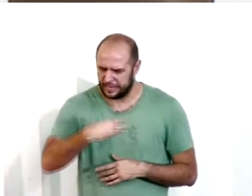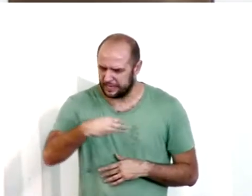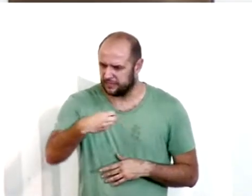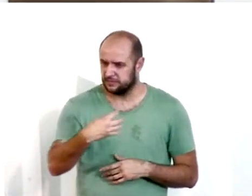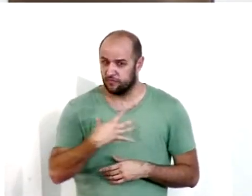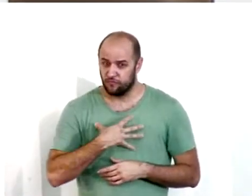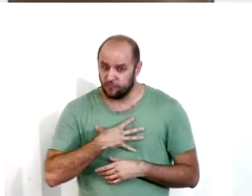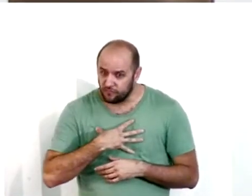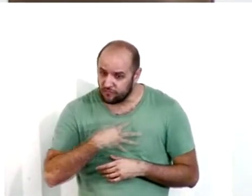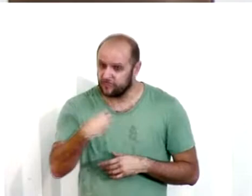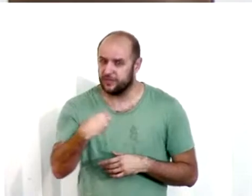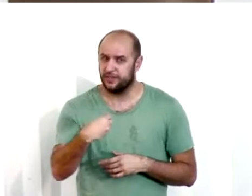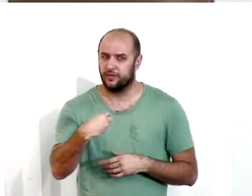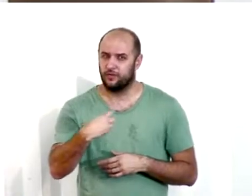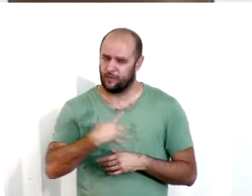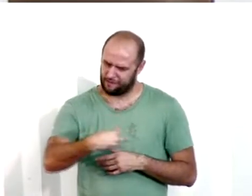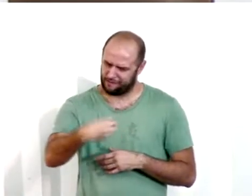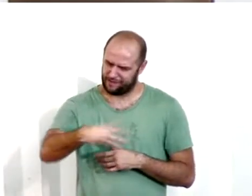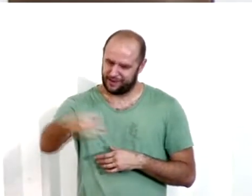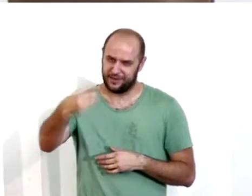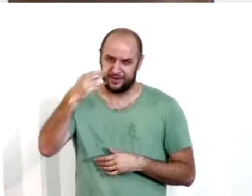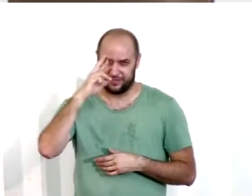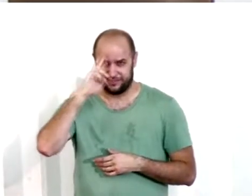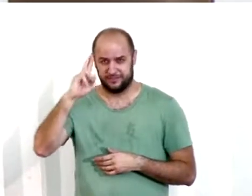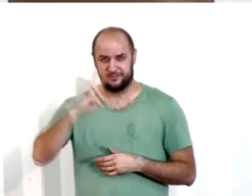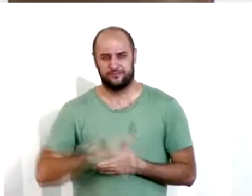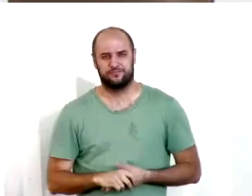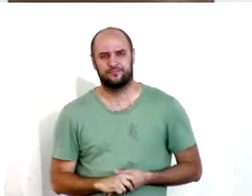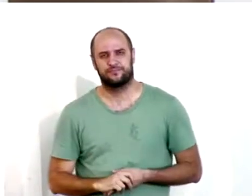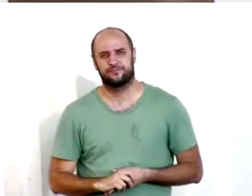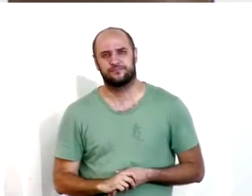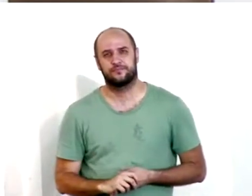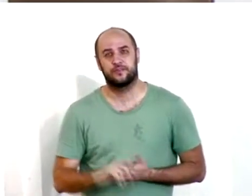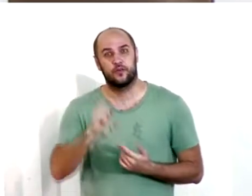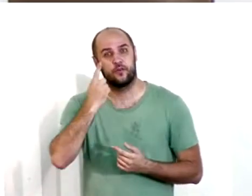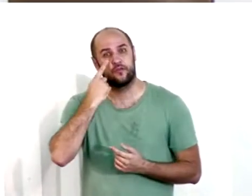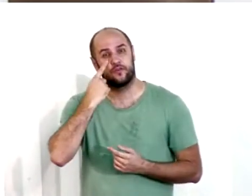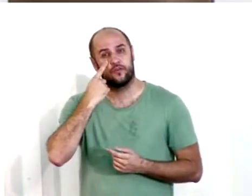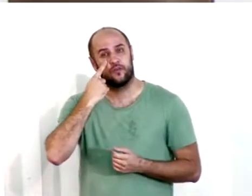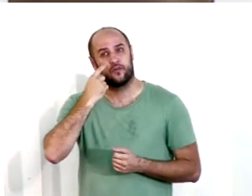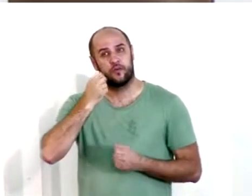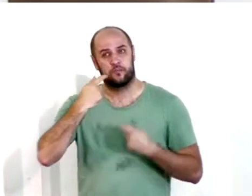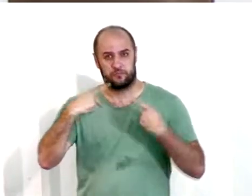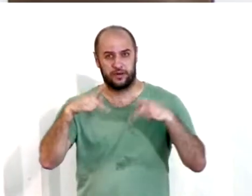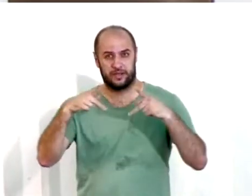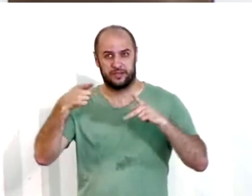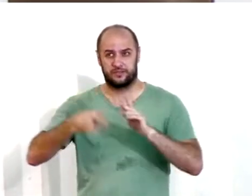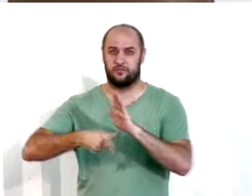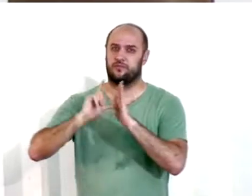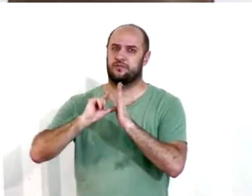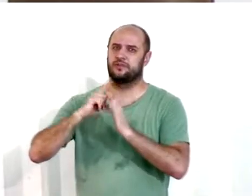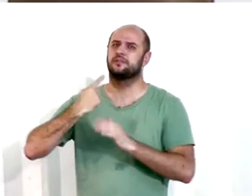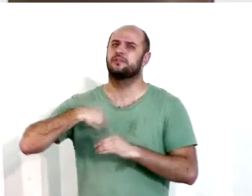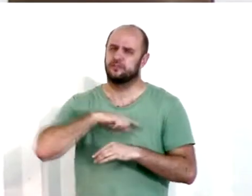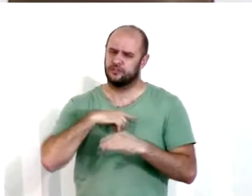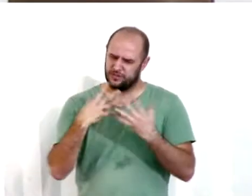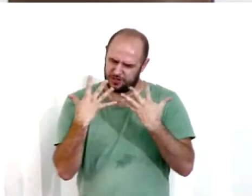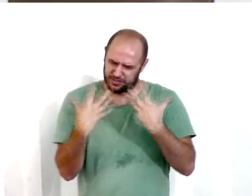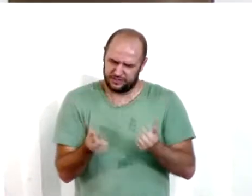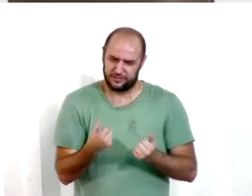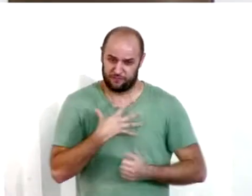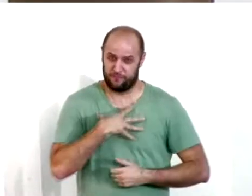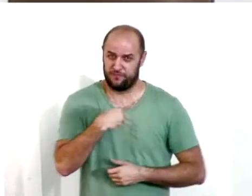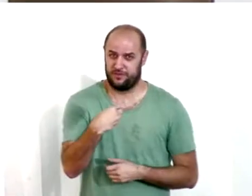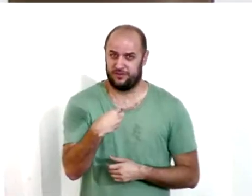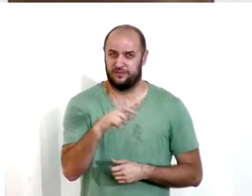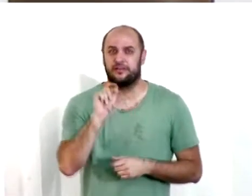filhos. Nós vimos no sermão passado que nós somos adotados como filhos. Quem